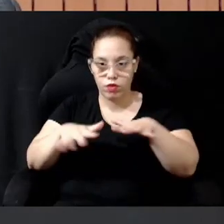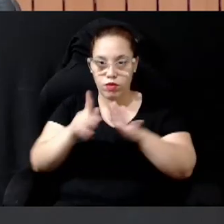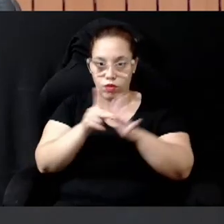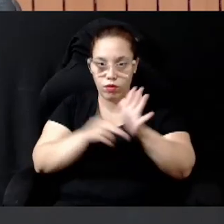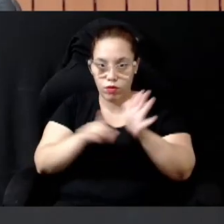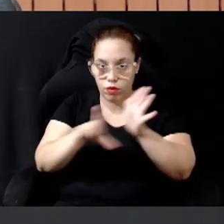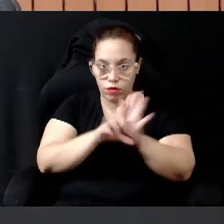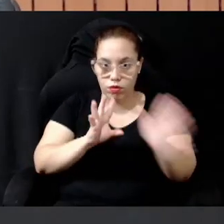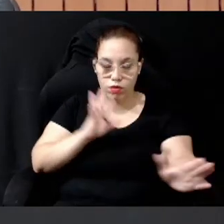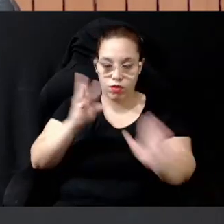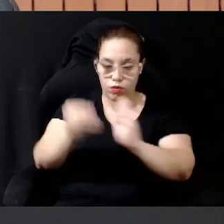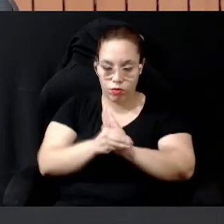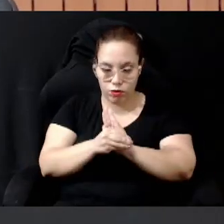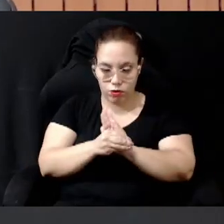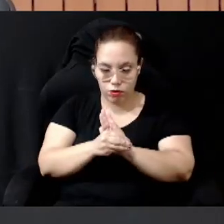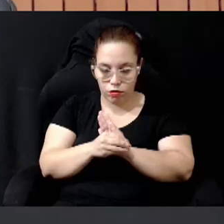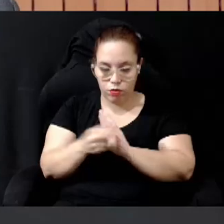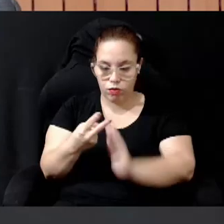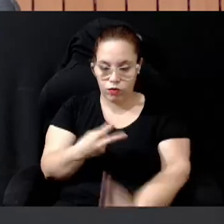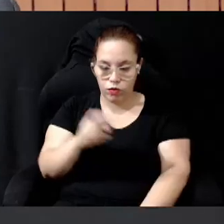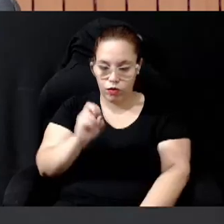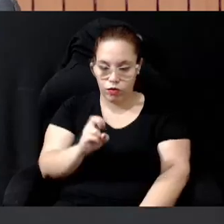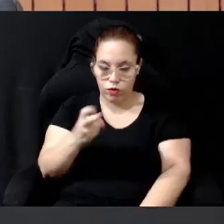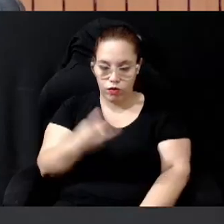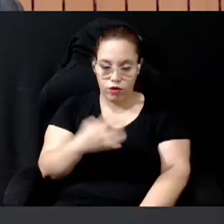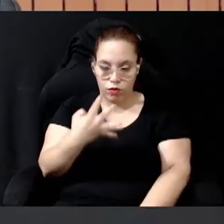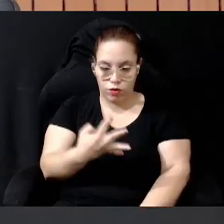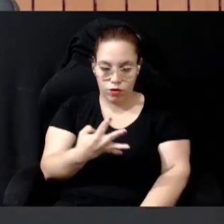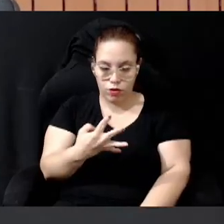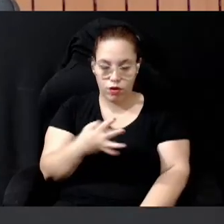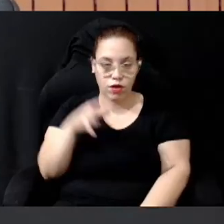complementar 25/2024 em regime de urgência.